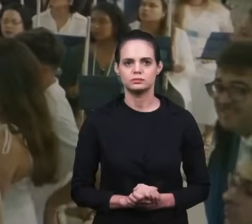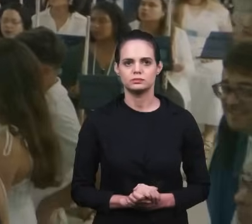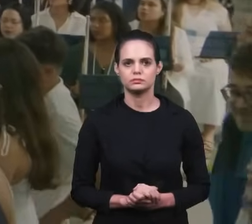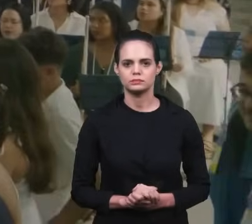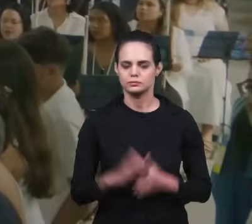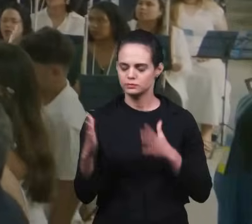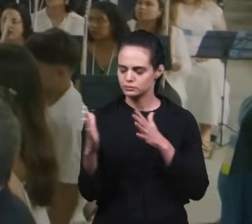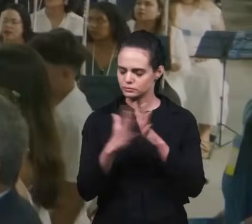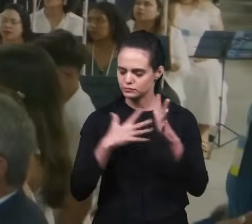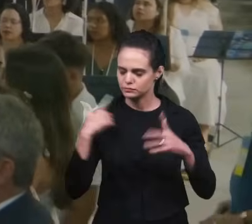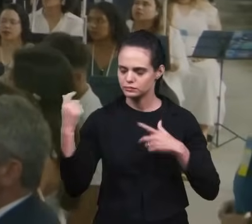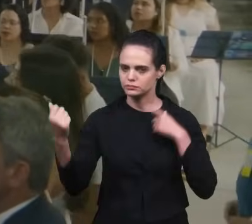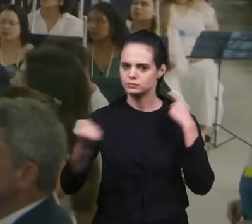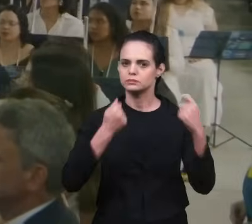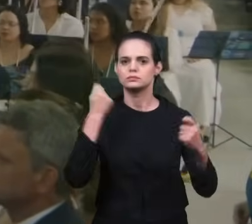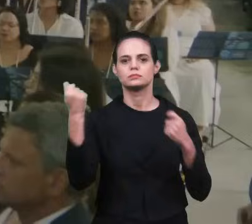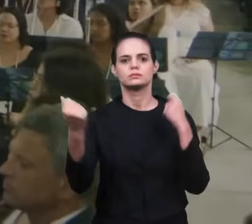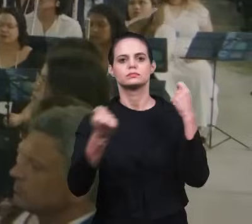Aleluia!